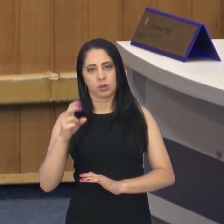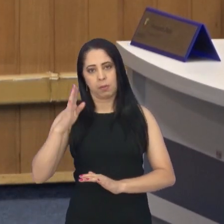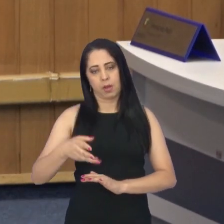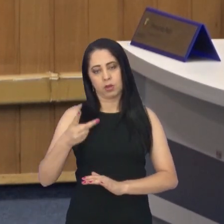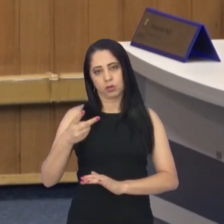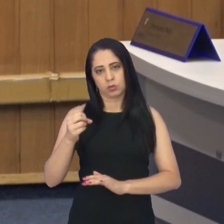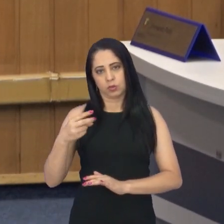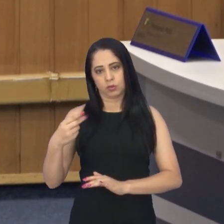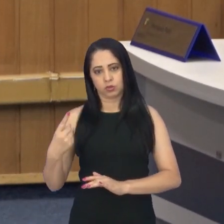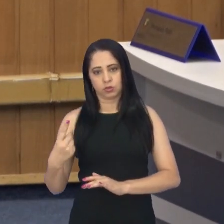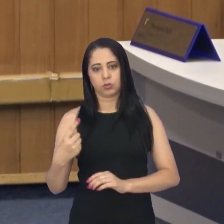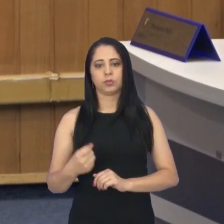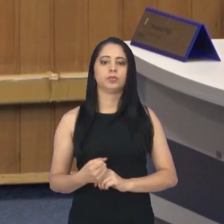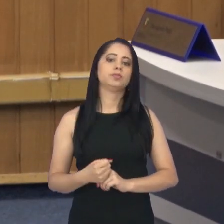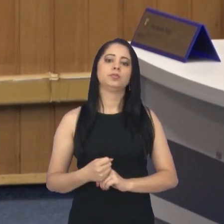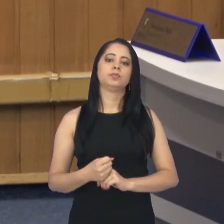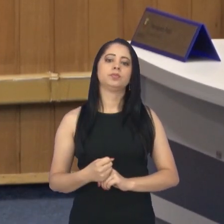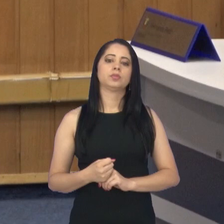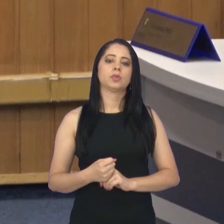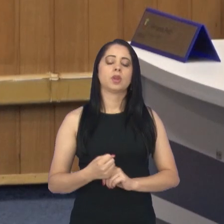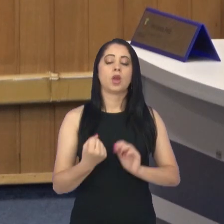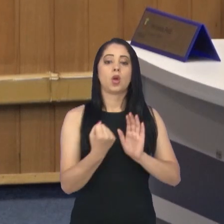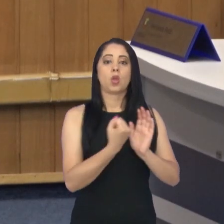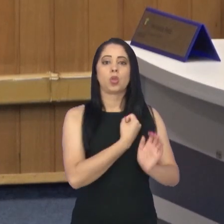8225/2021, processo número